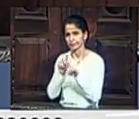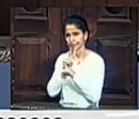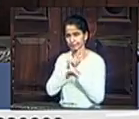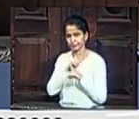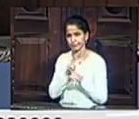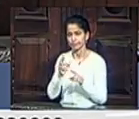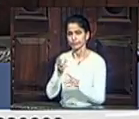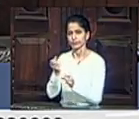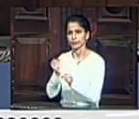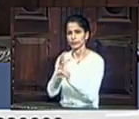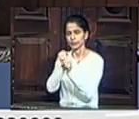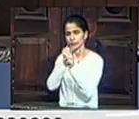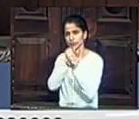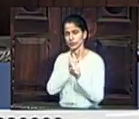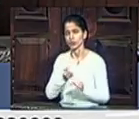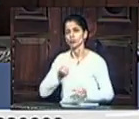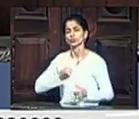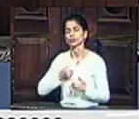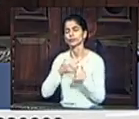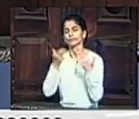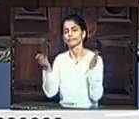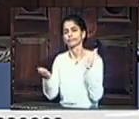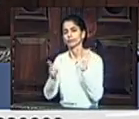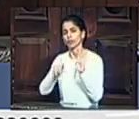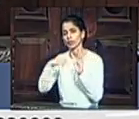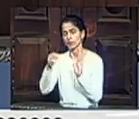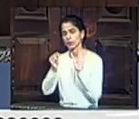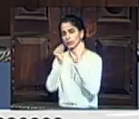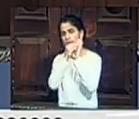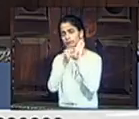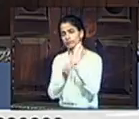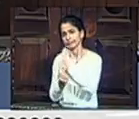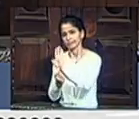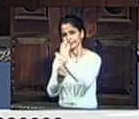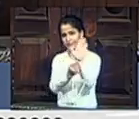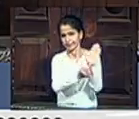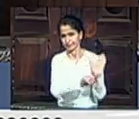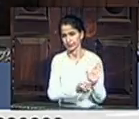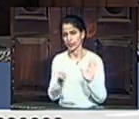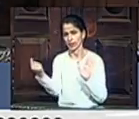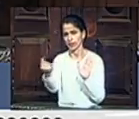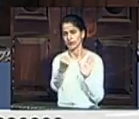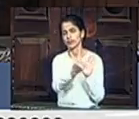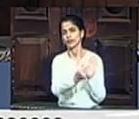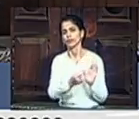Estado. Em breve, eu vou apresentar a cada um dos colegas,